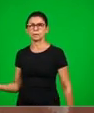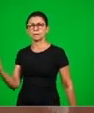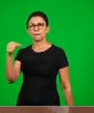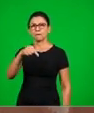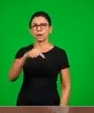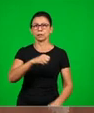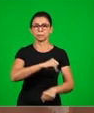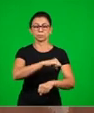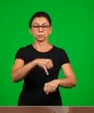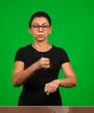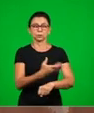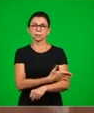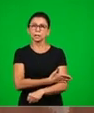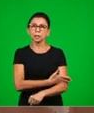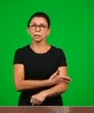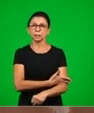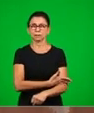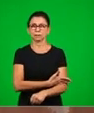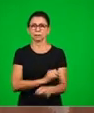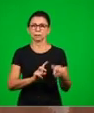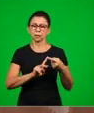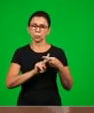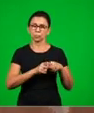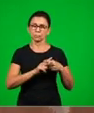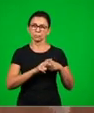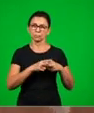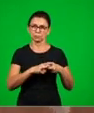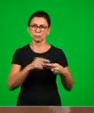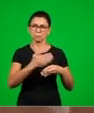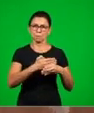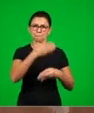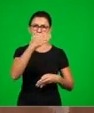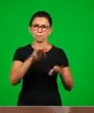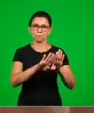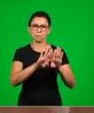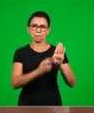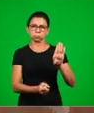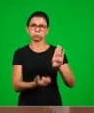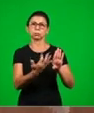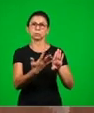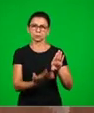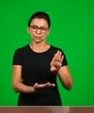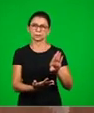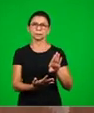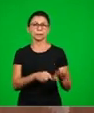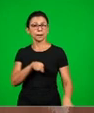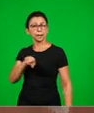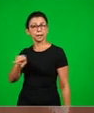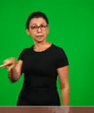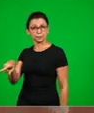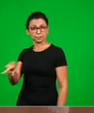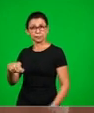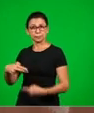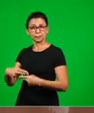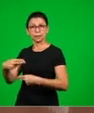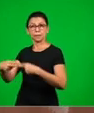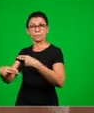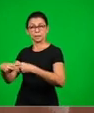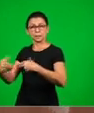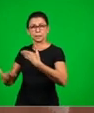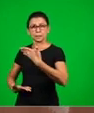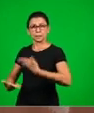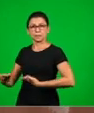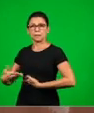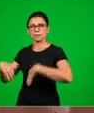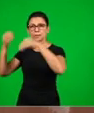a operação de Jesus. Lá estava servindo, não é? Lá no